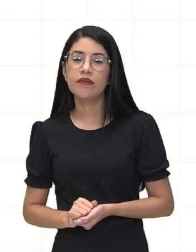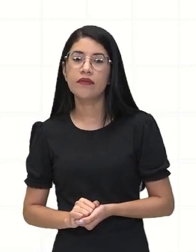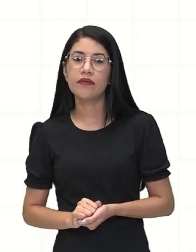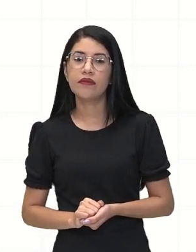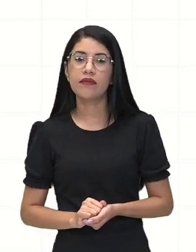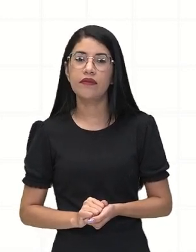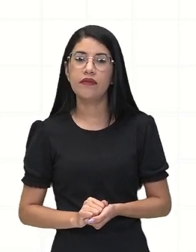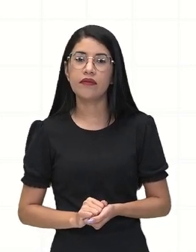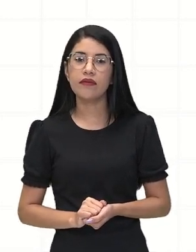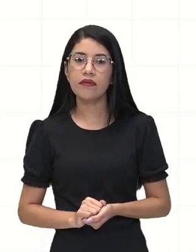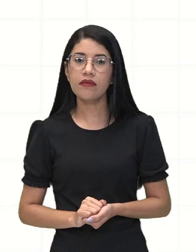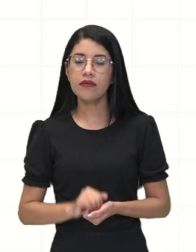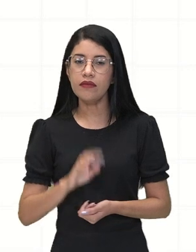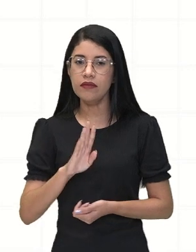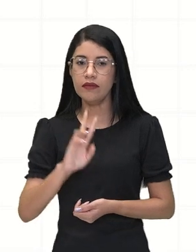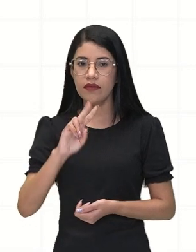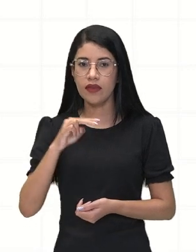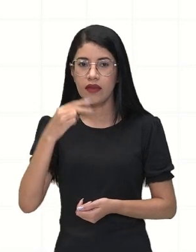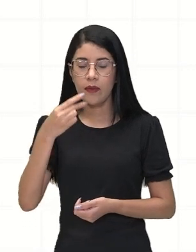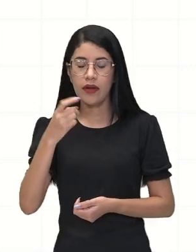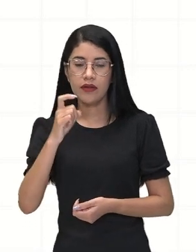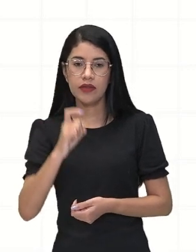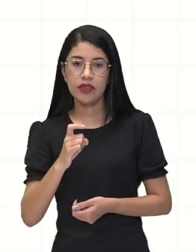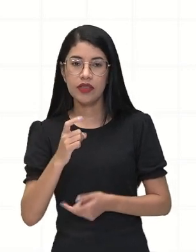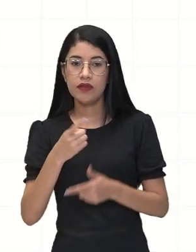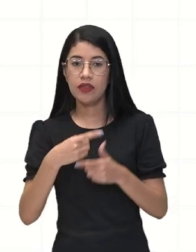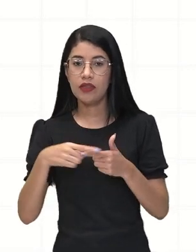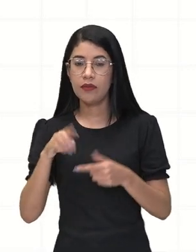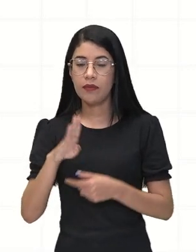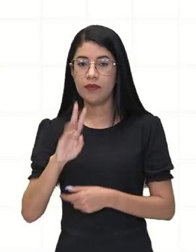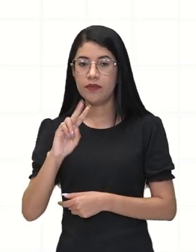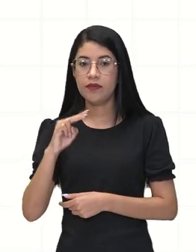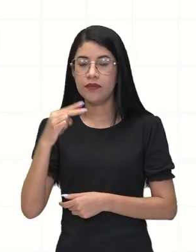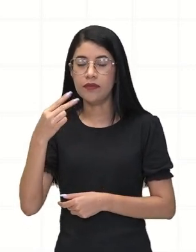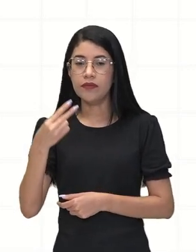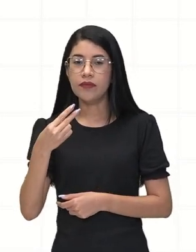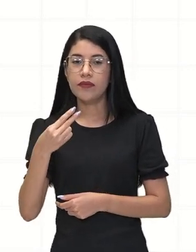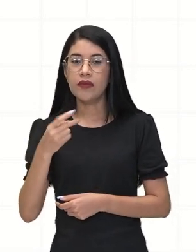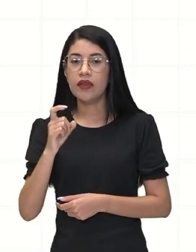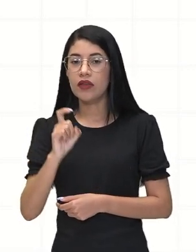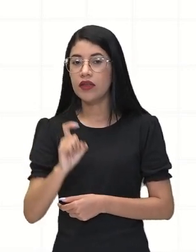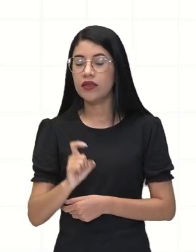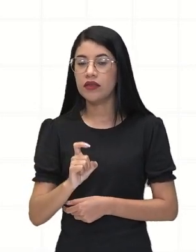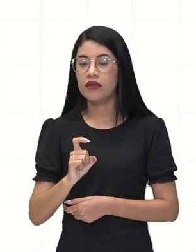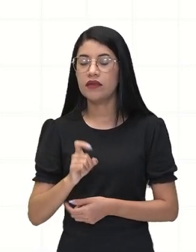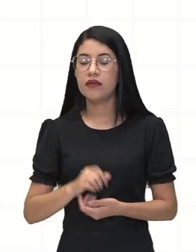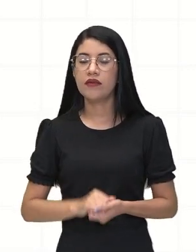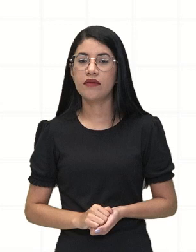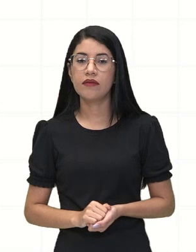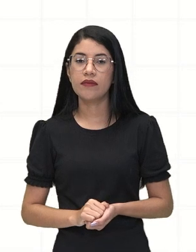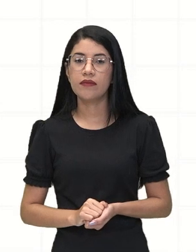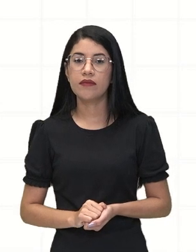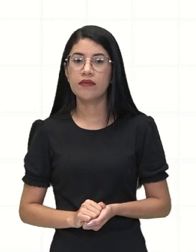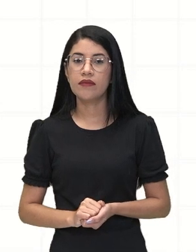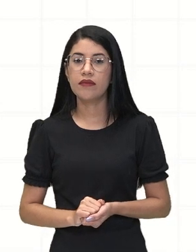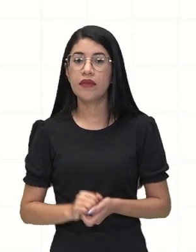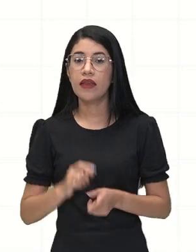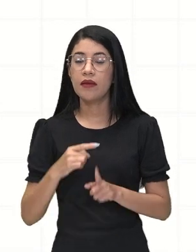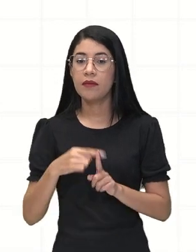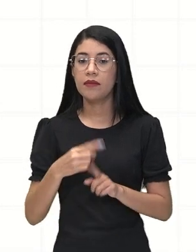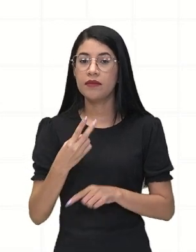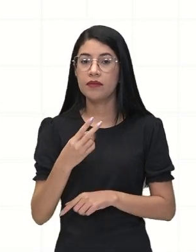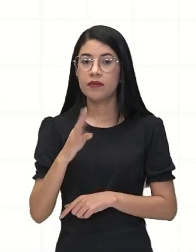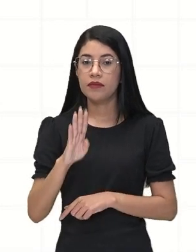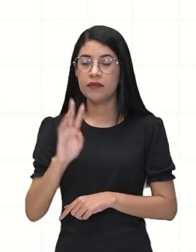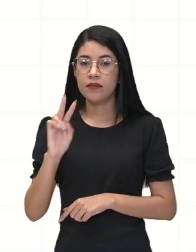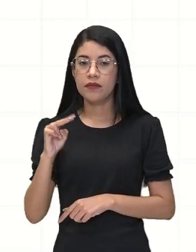evidência. Dividindo B ao quadrado x por B ao quadrado, vai sobrar o x. Mais 2b